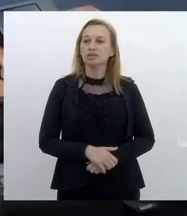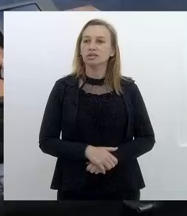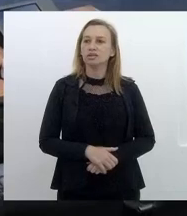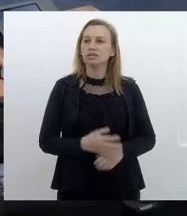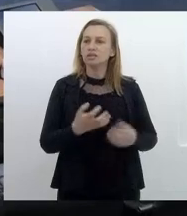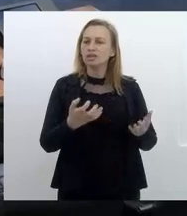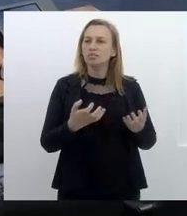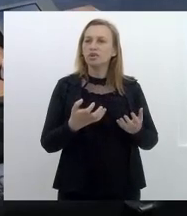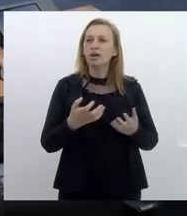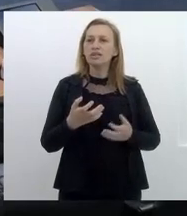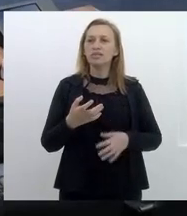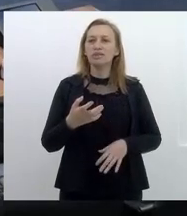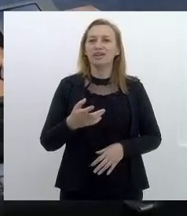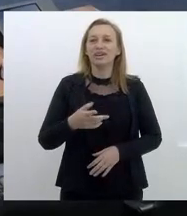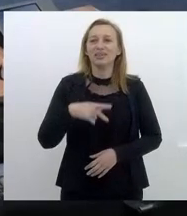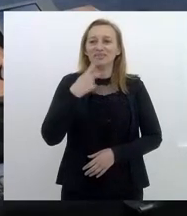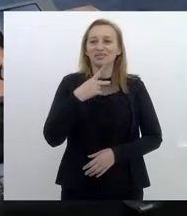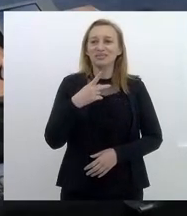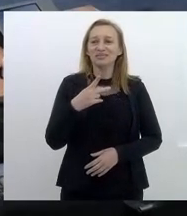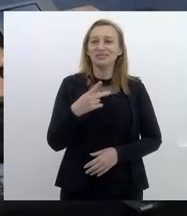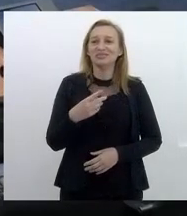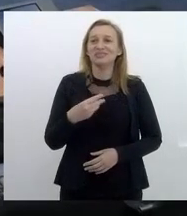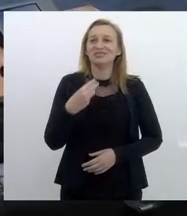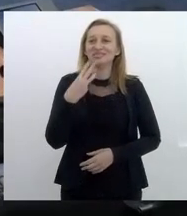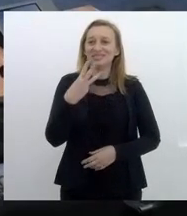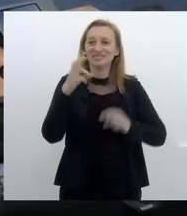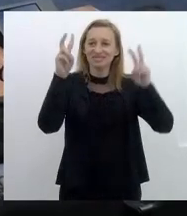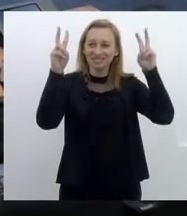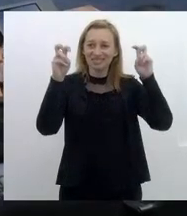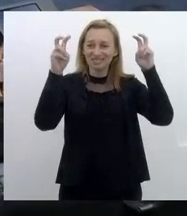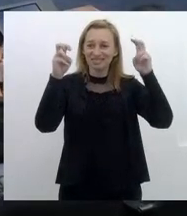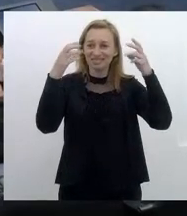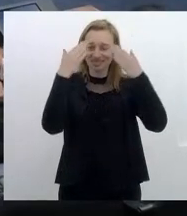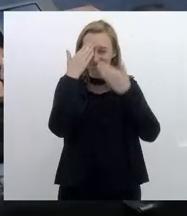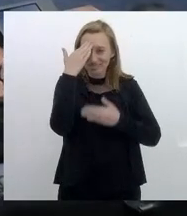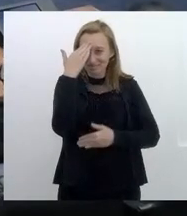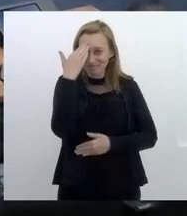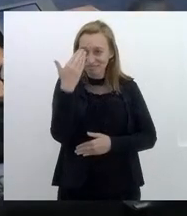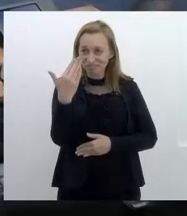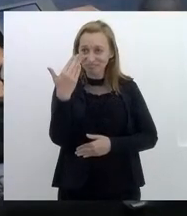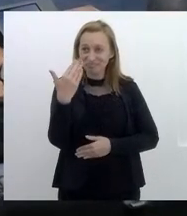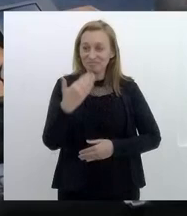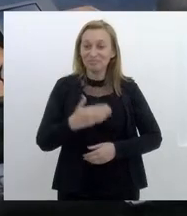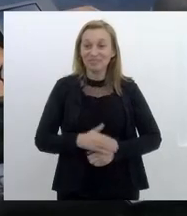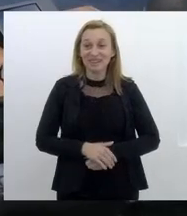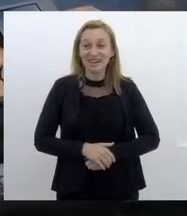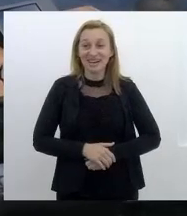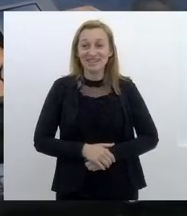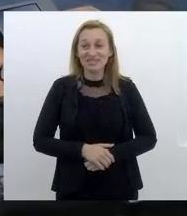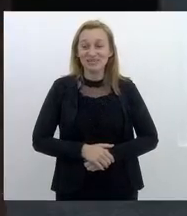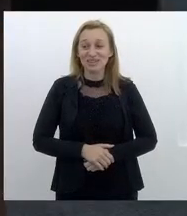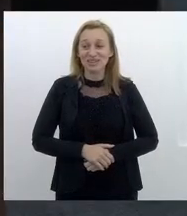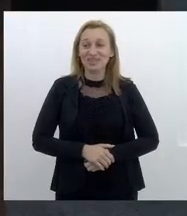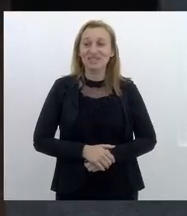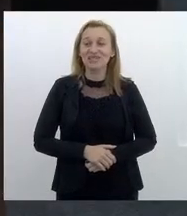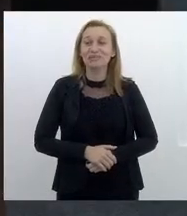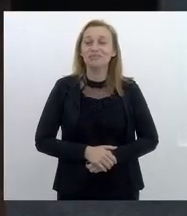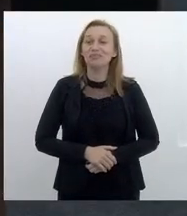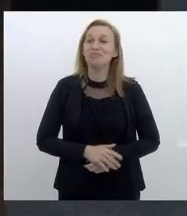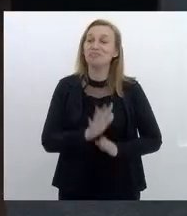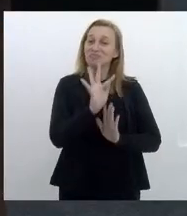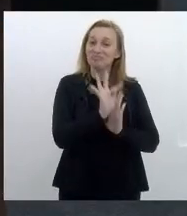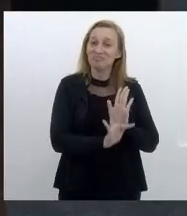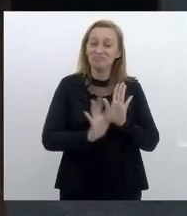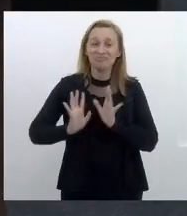A rapidamente 3 questões uma agradecer ao texto que vai